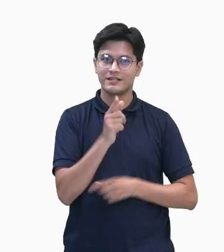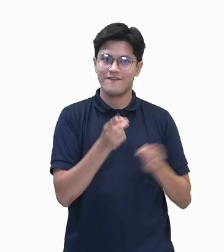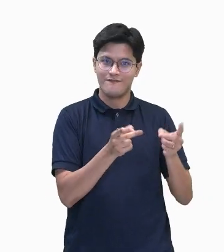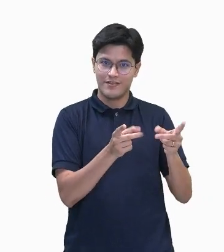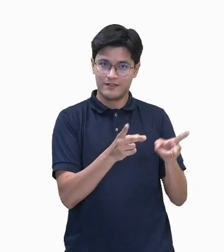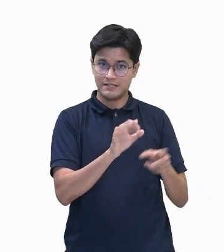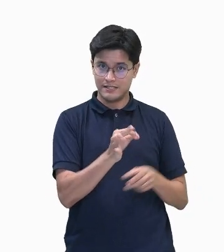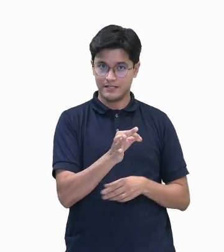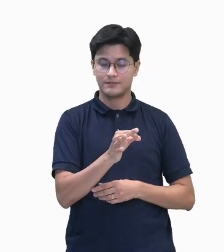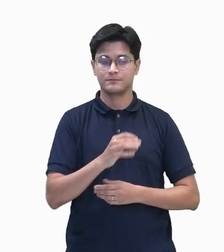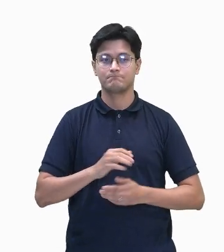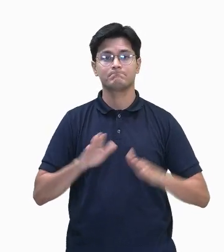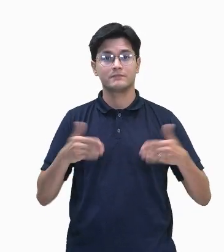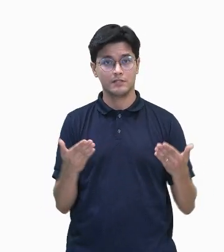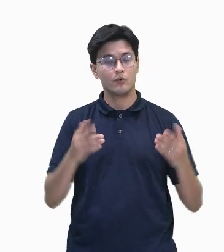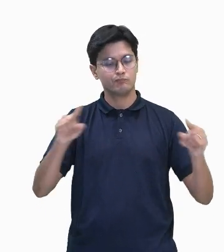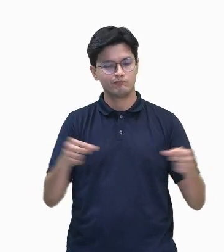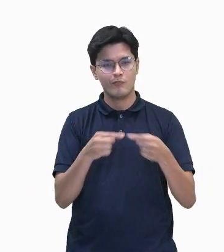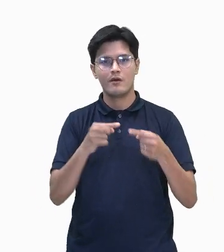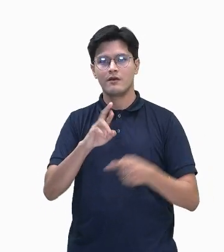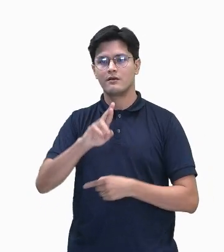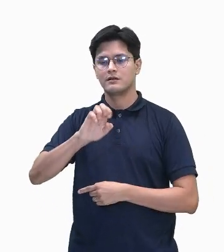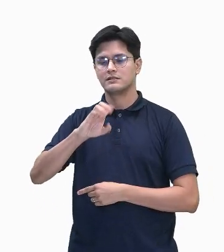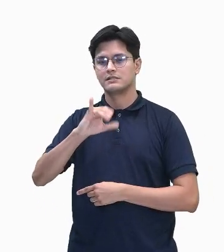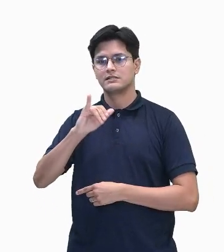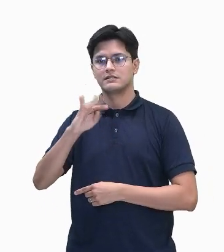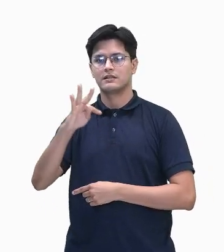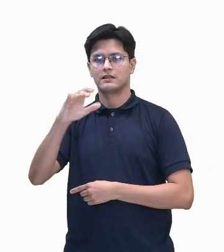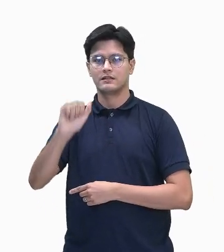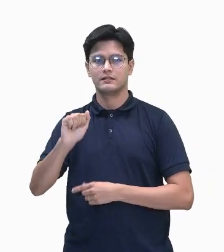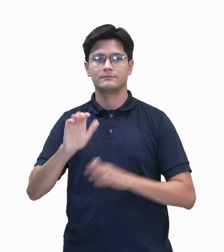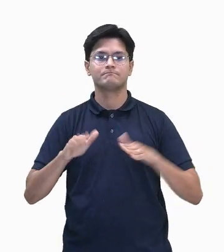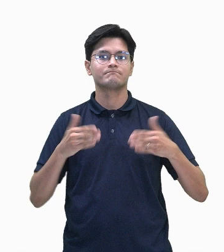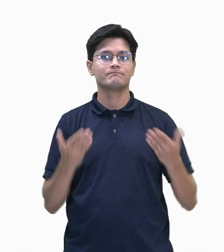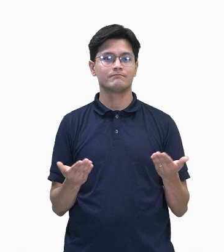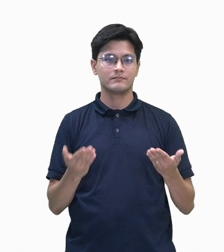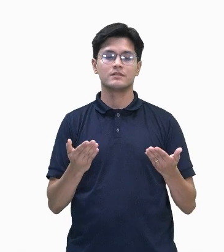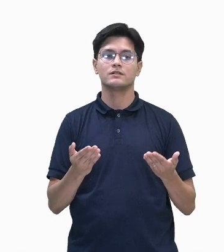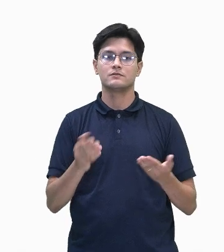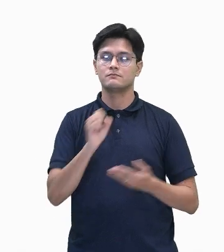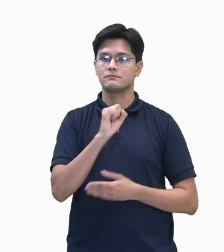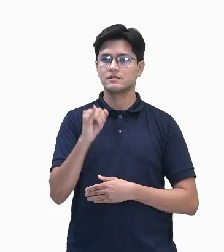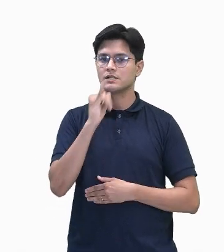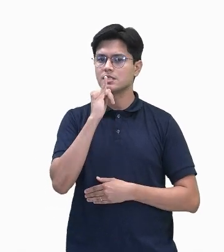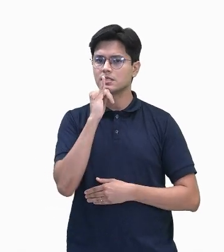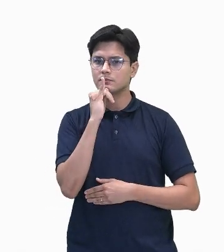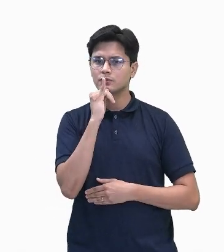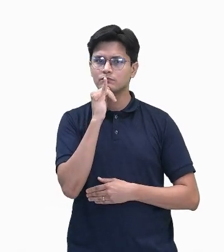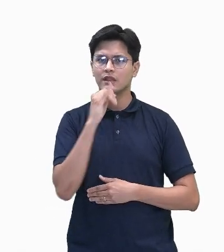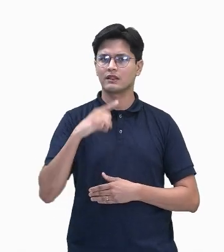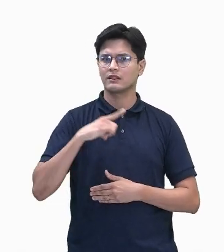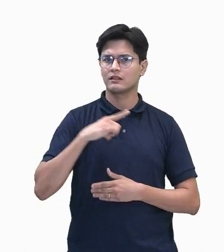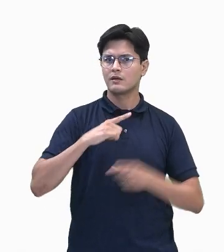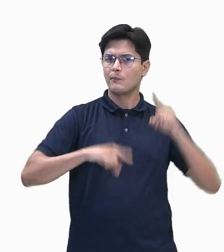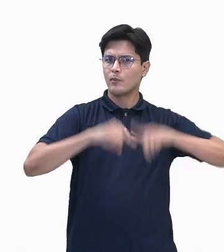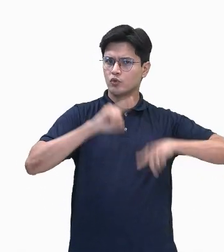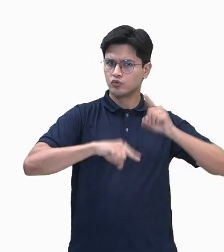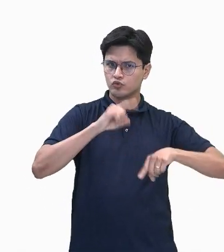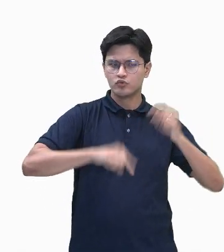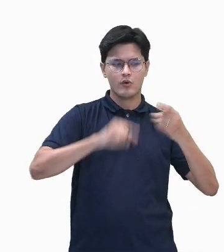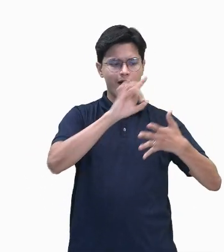bom? Então, se ele fala que é R$2,50 por cada produto, então pense assim, ó, se ele